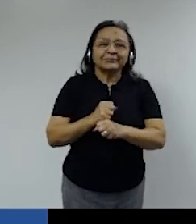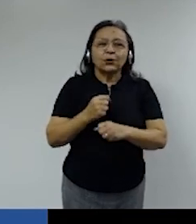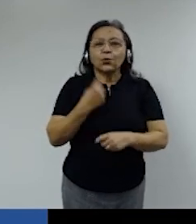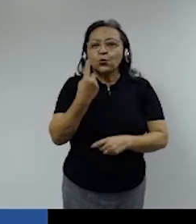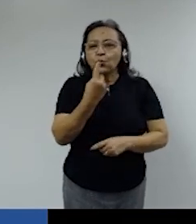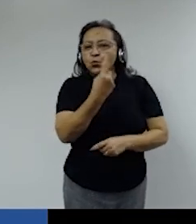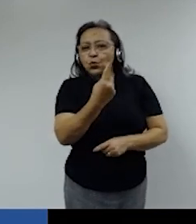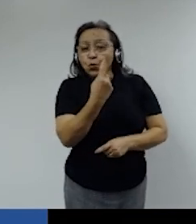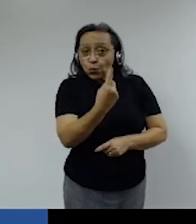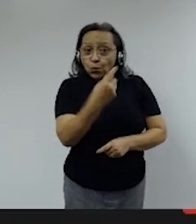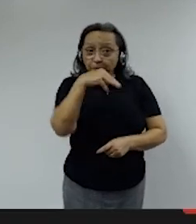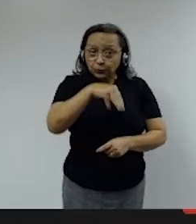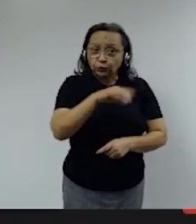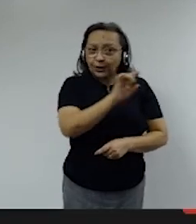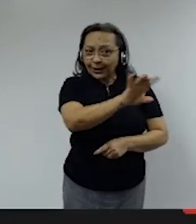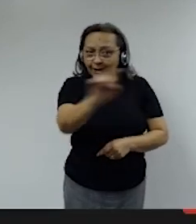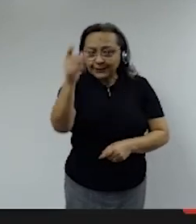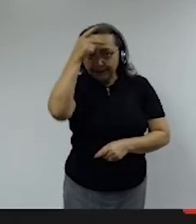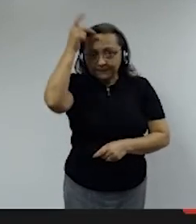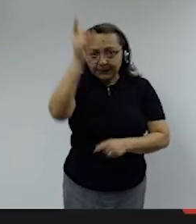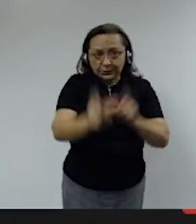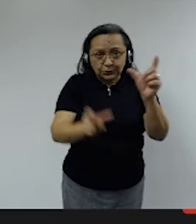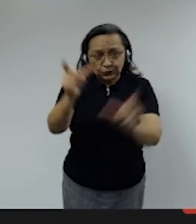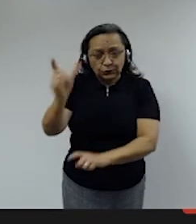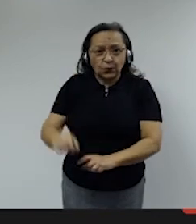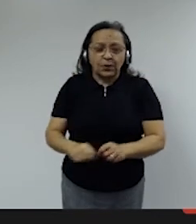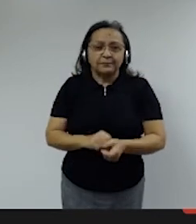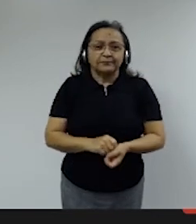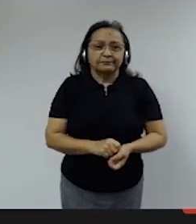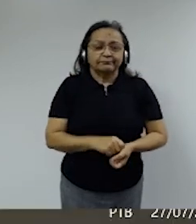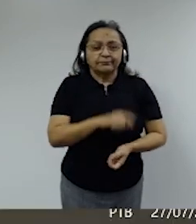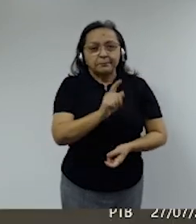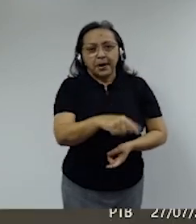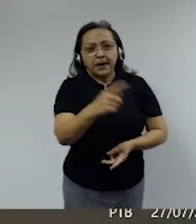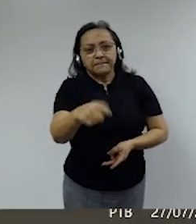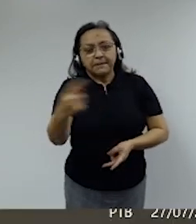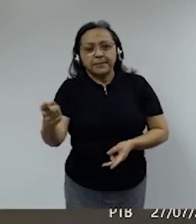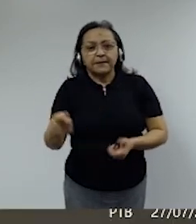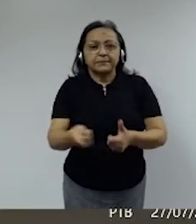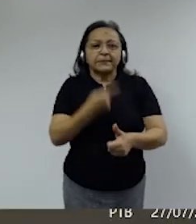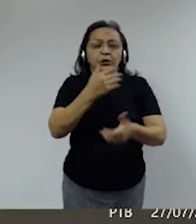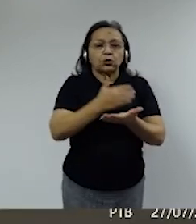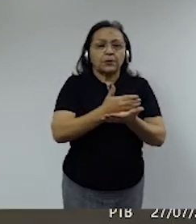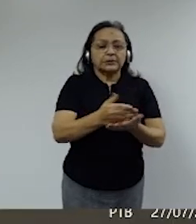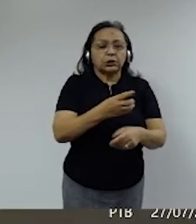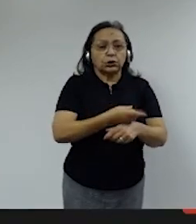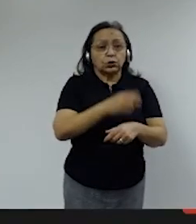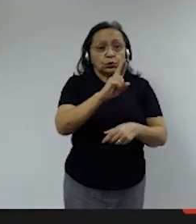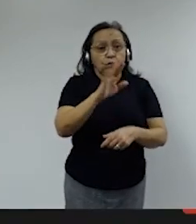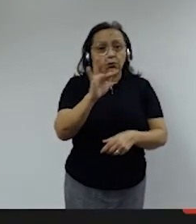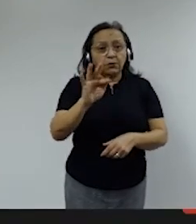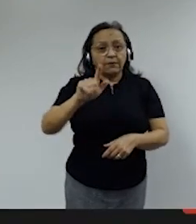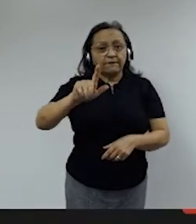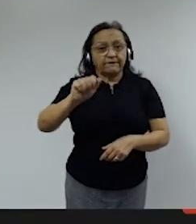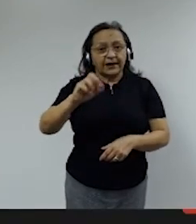minuto para cada um, depois de ouvir uma fala do outro. Conversando com o doutor Flávio, primeiro,